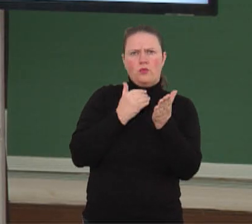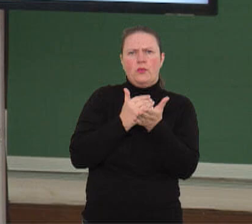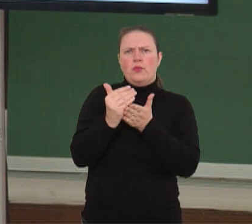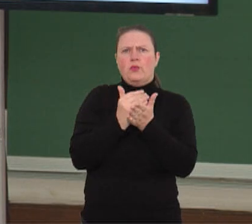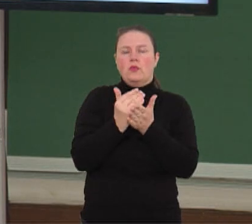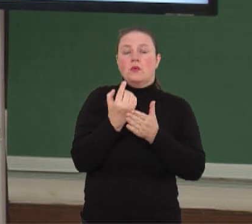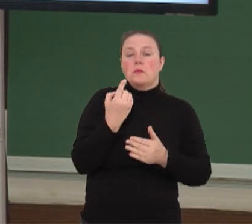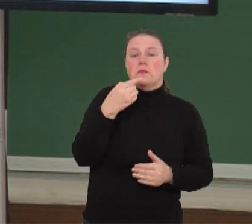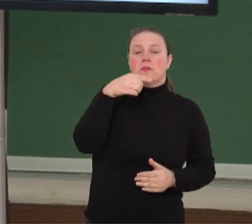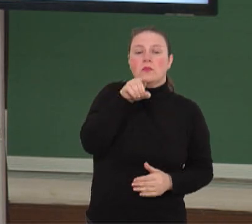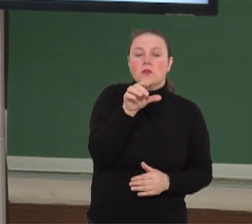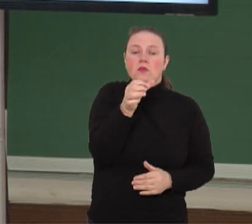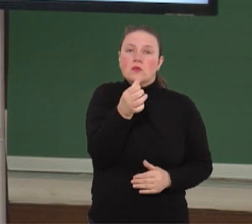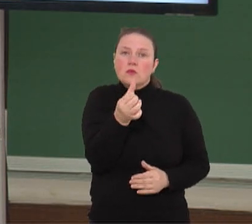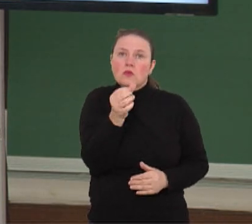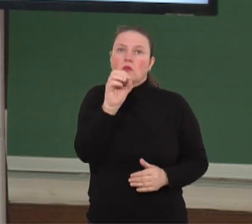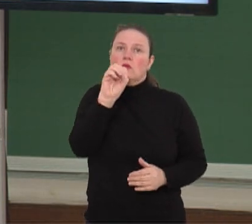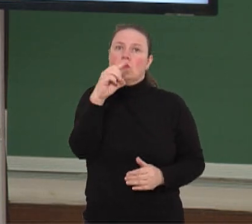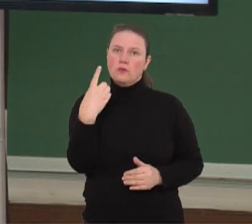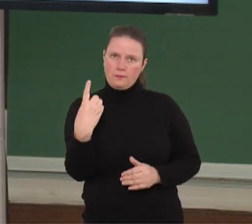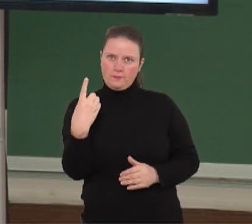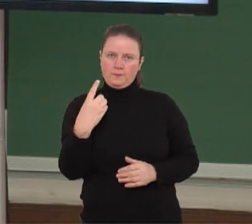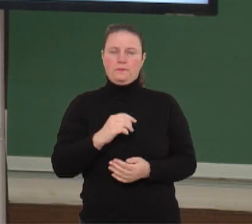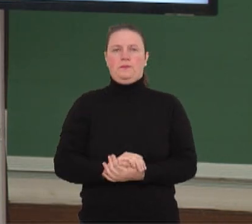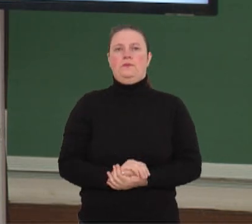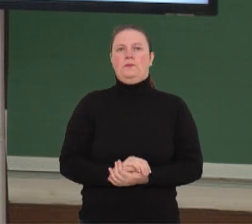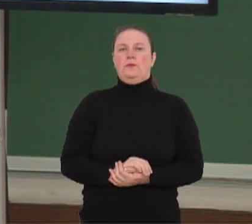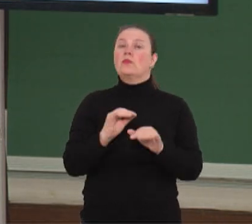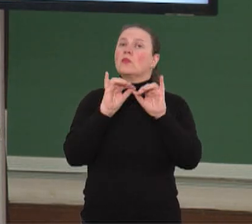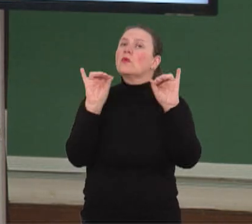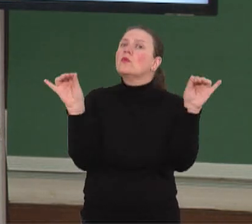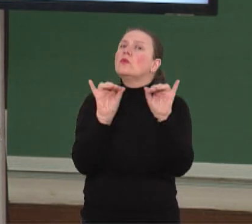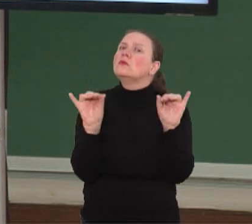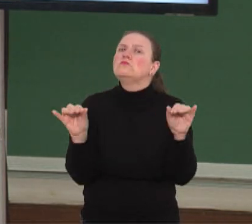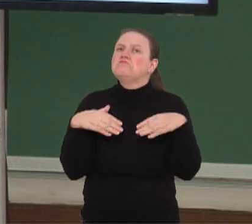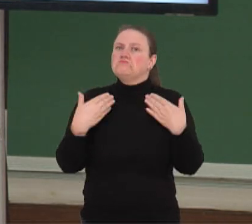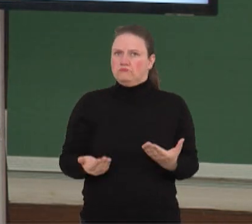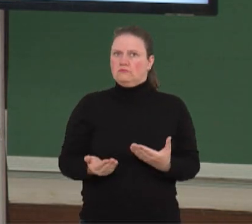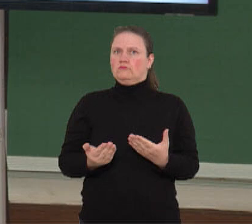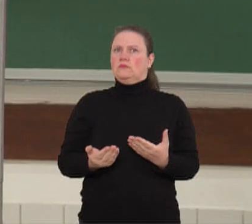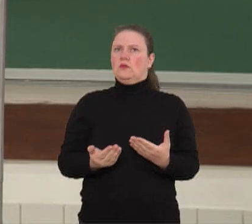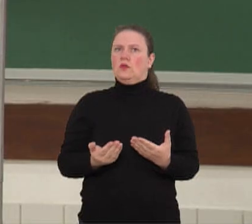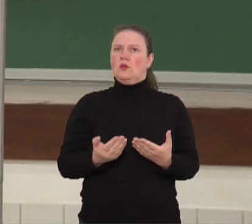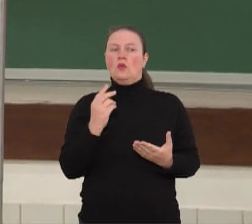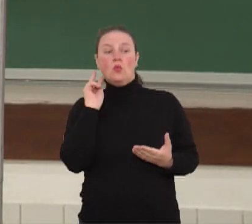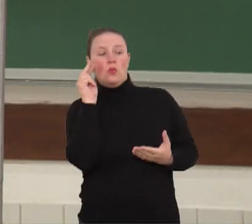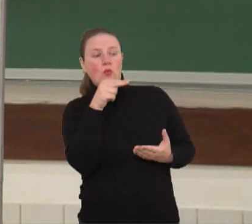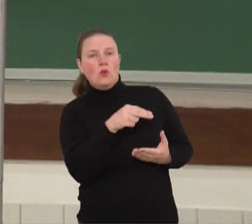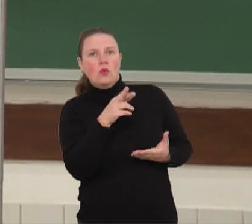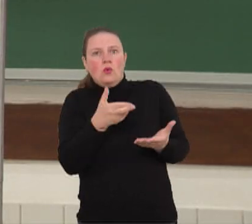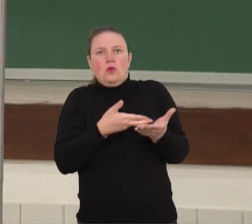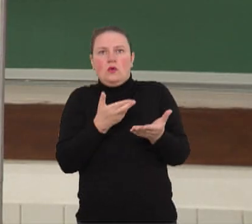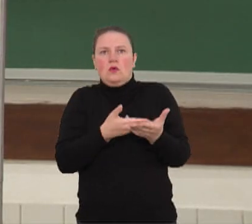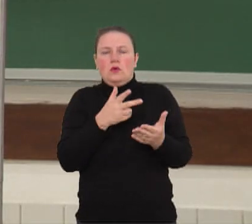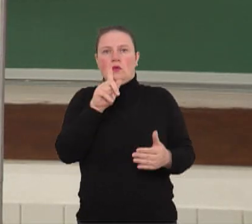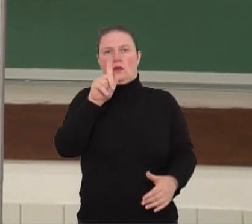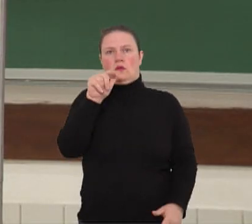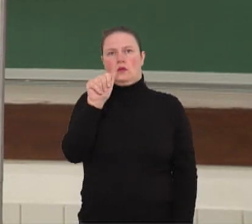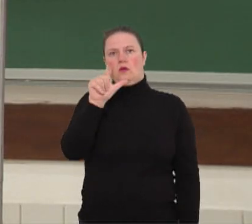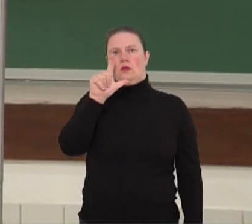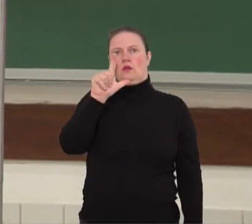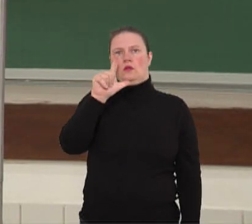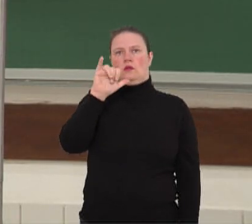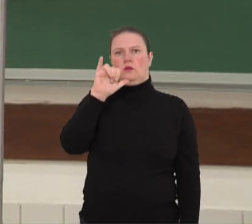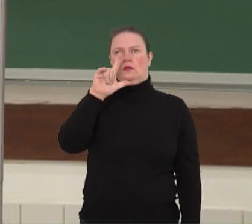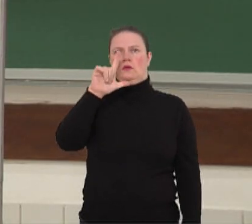de 1601. Isso é uma notícia que eu peguei, pessoal, na revista Galileu,